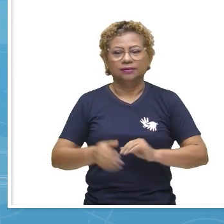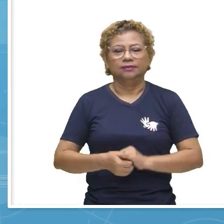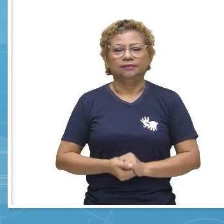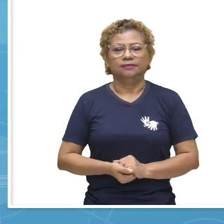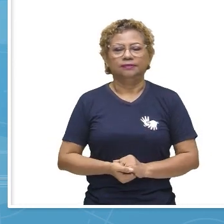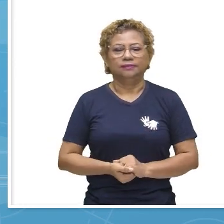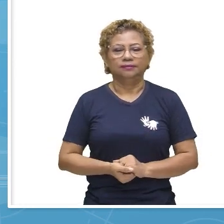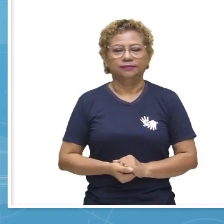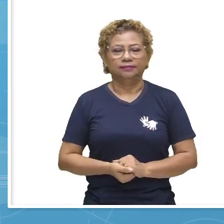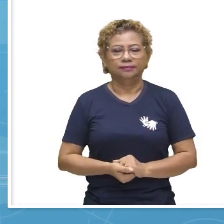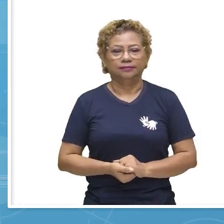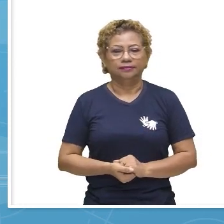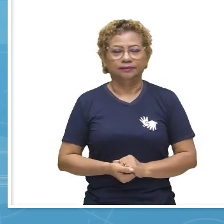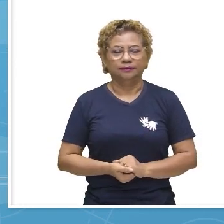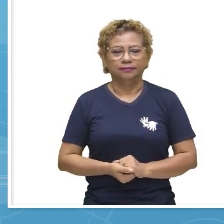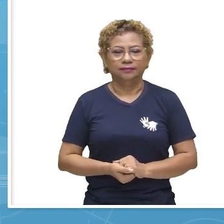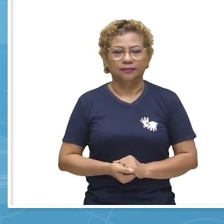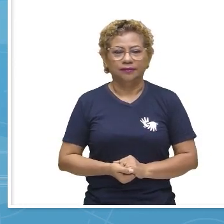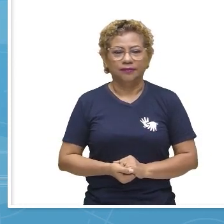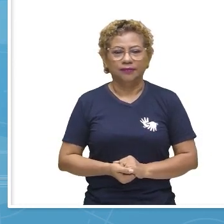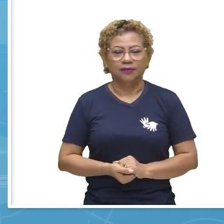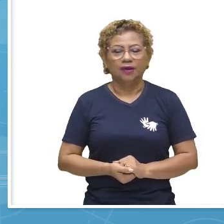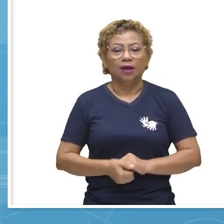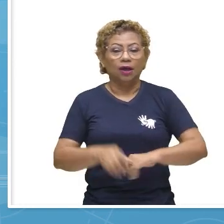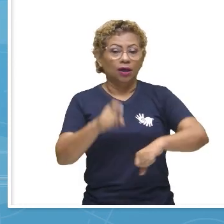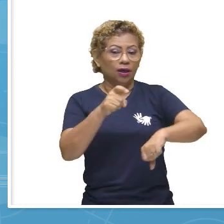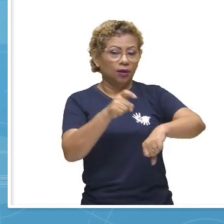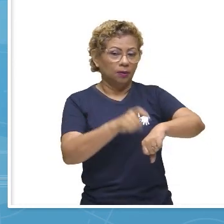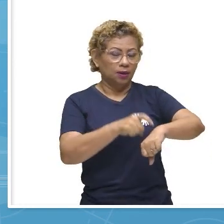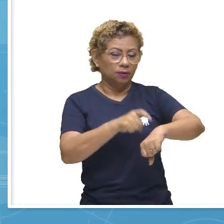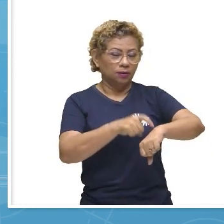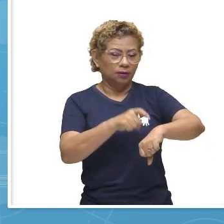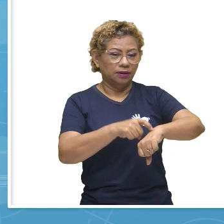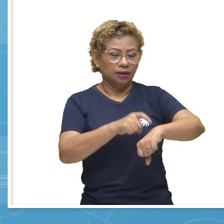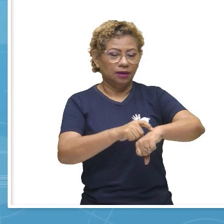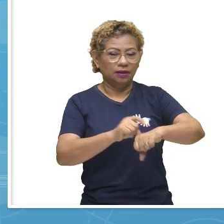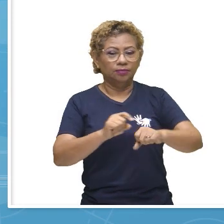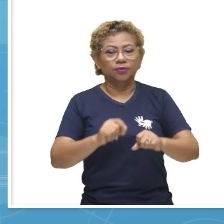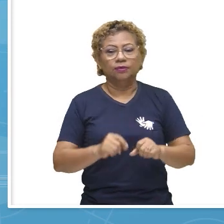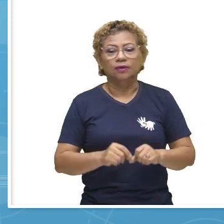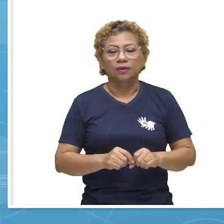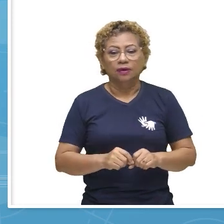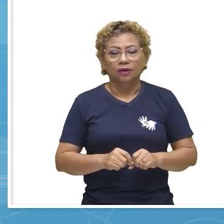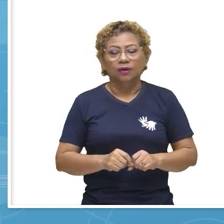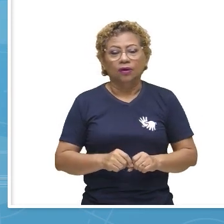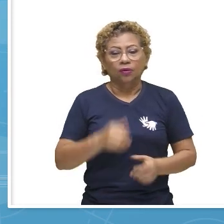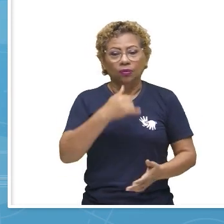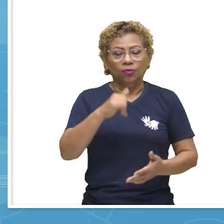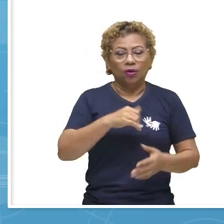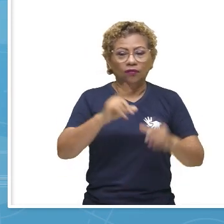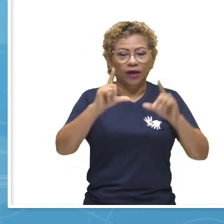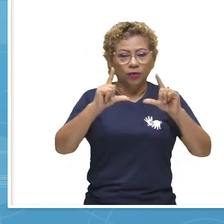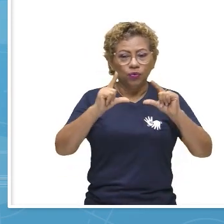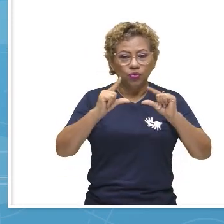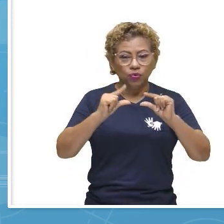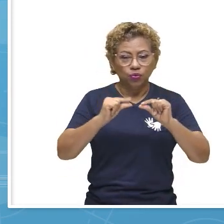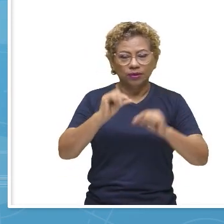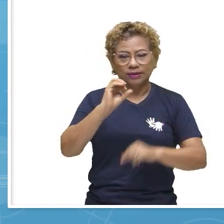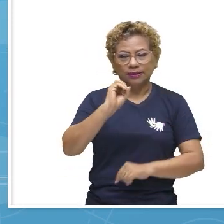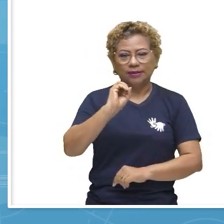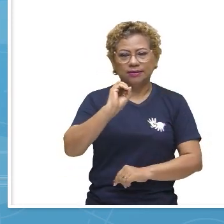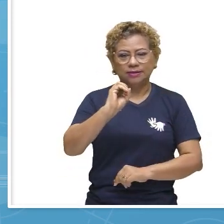equação aqui, né? Em quanto tempo o nível de óleo chegará a zero? Então, a gente tem aí